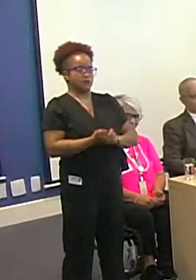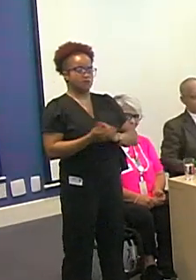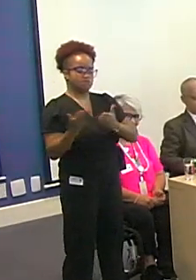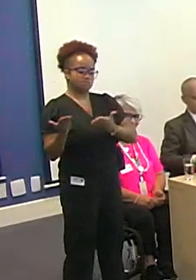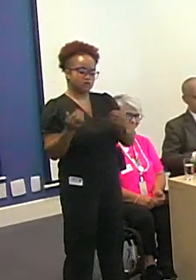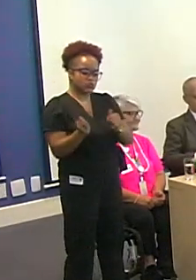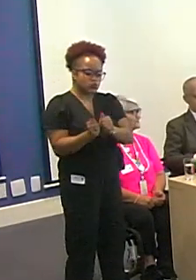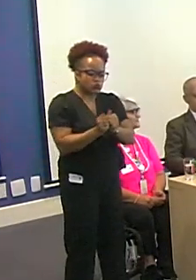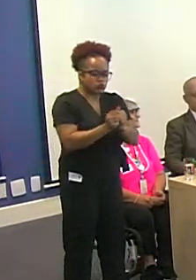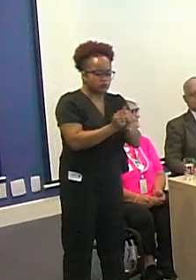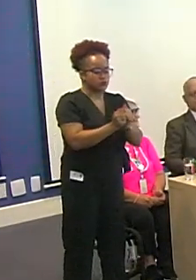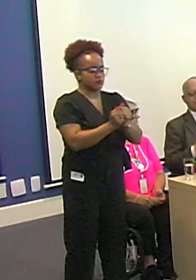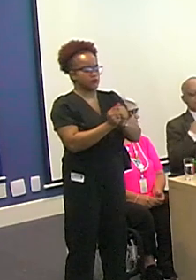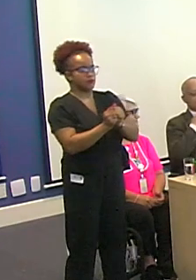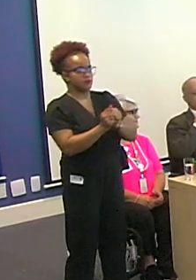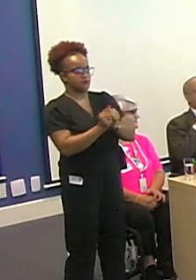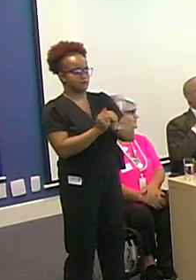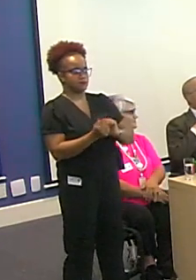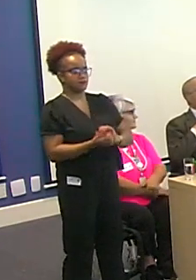aqui conosco.